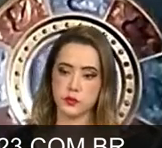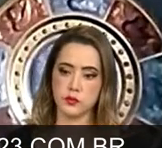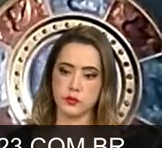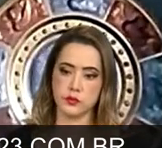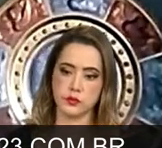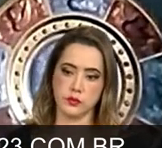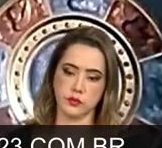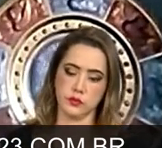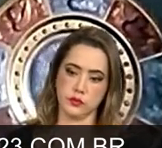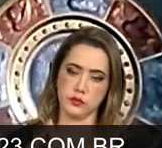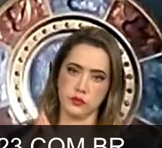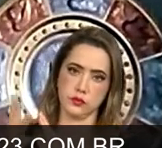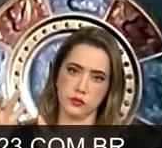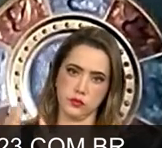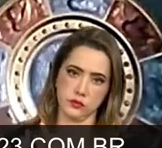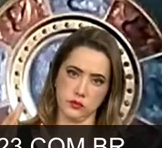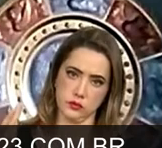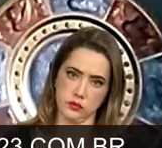construídos